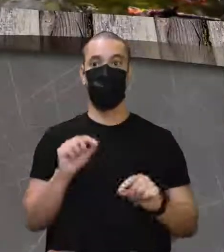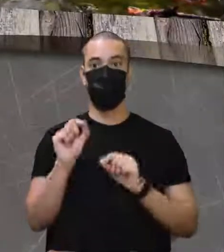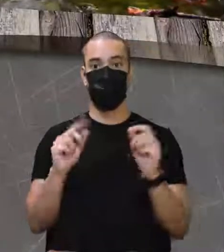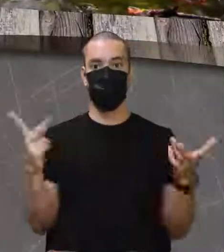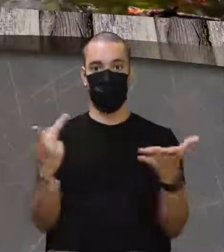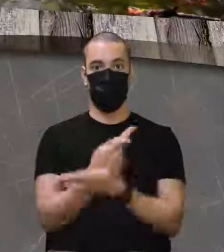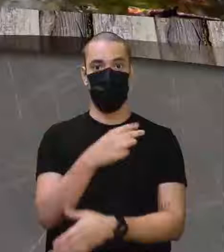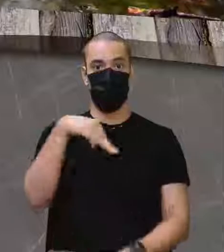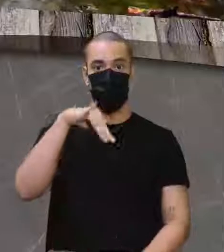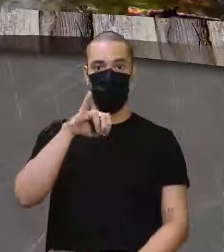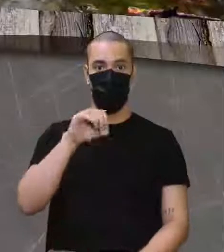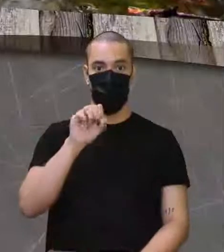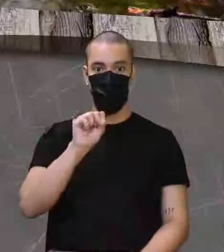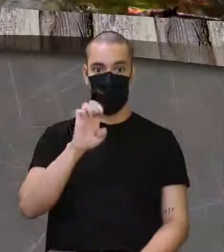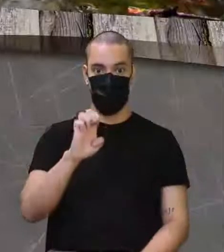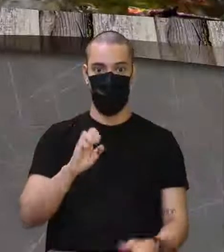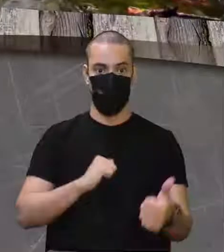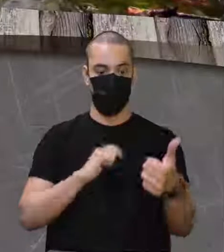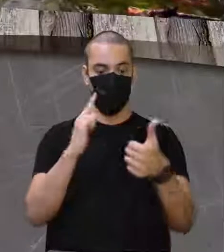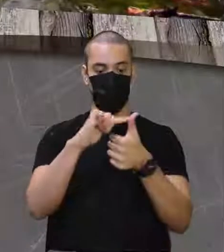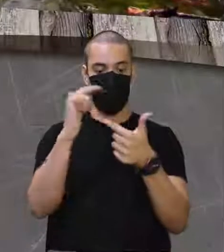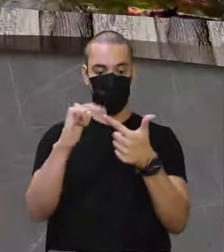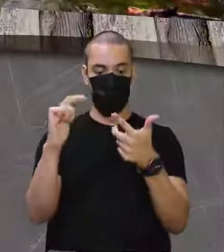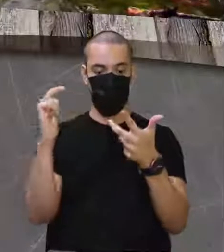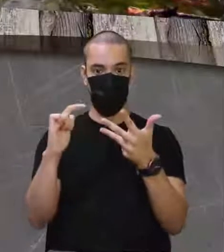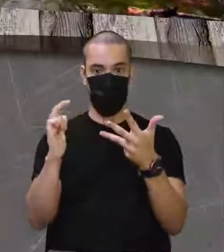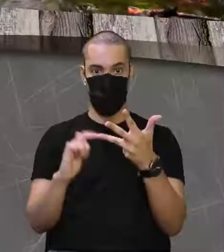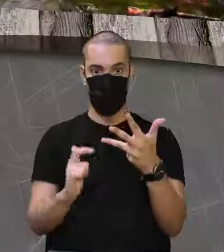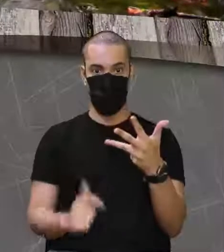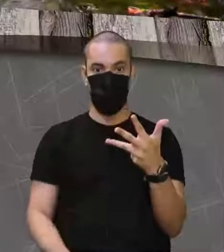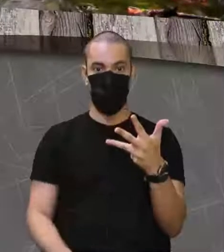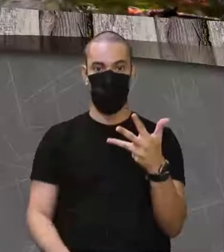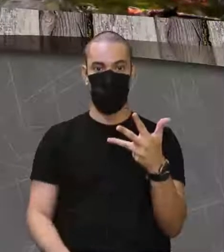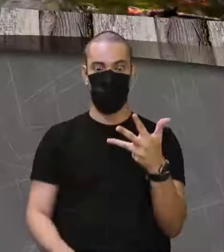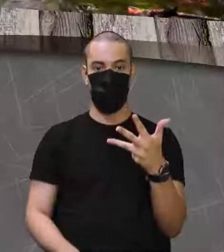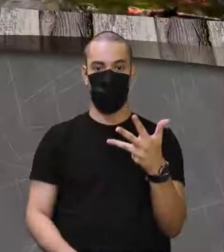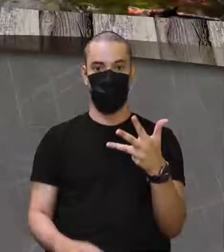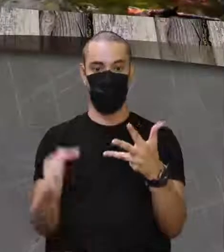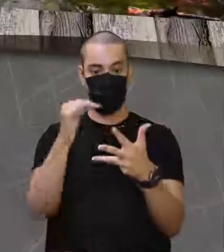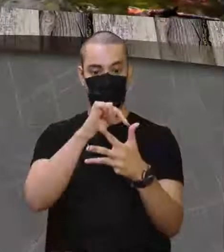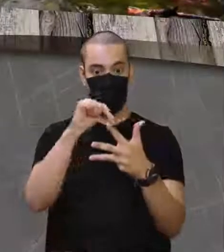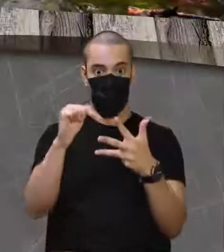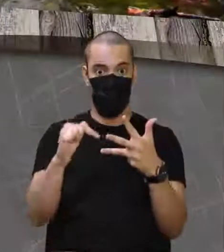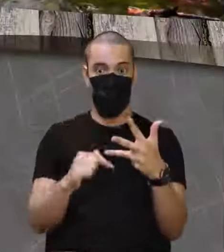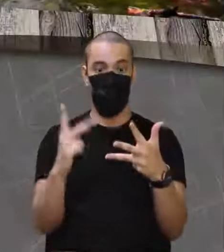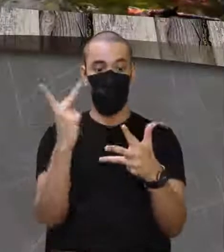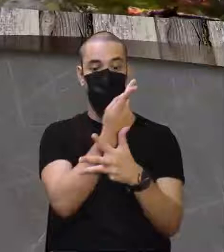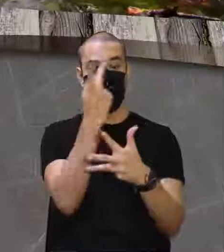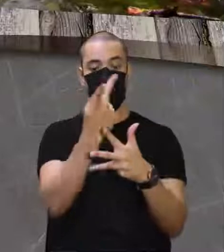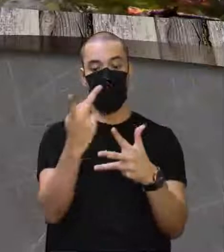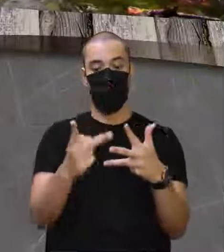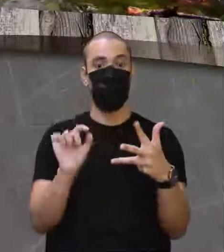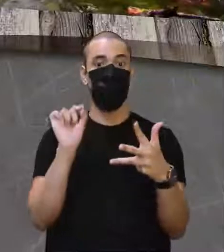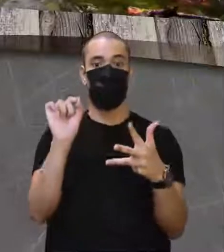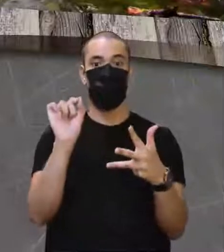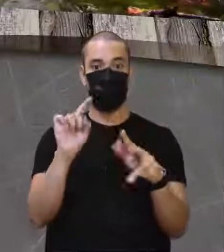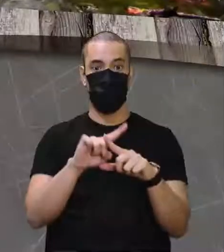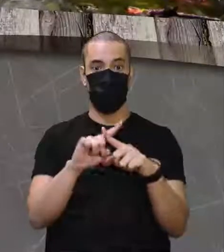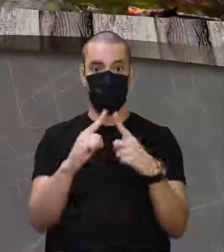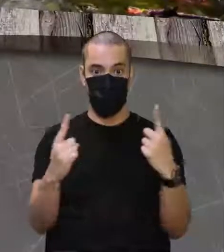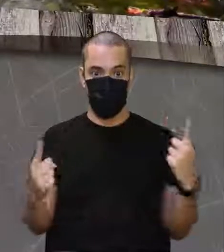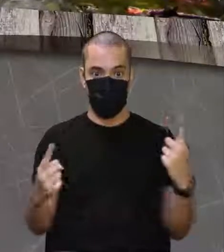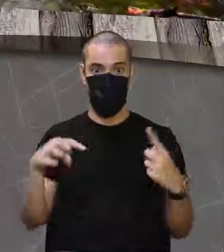acontecer, eu tenho 4 fases. Prófase, metáfase, anáfase e telófase, tá? Aí, só que a meiose, ela